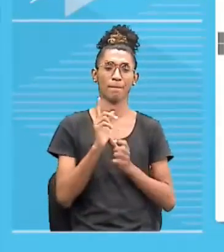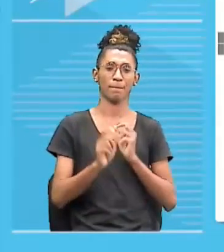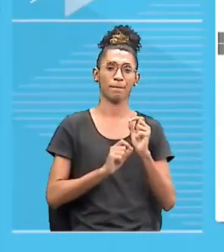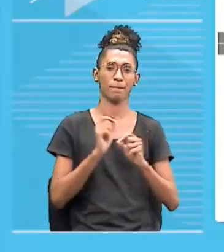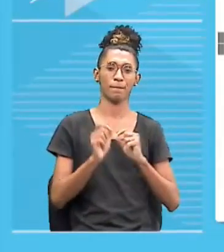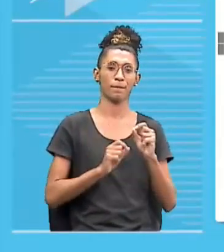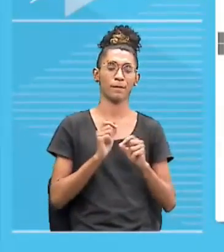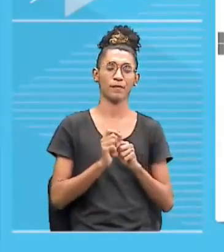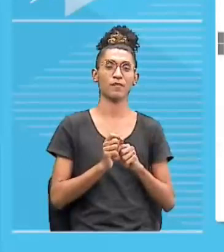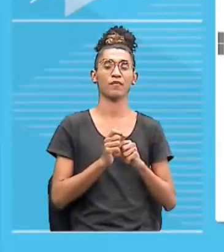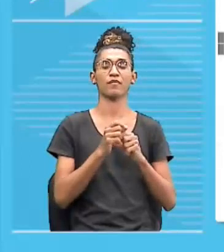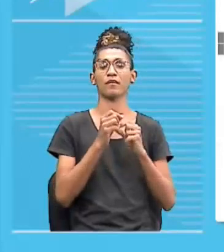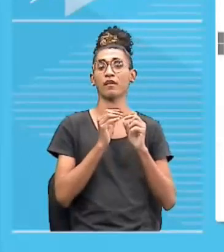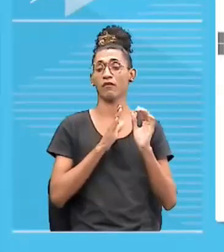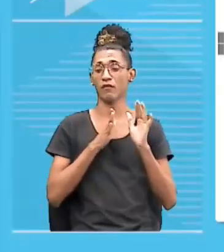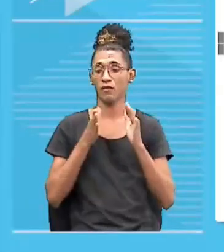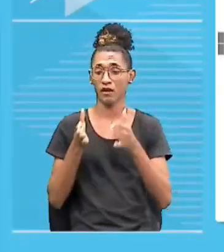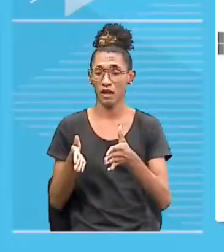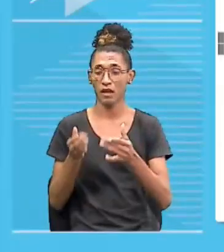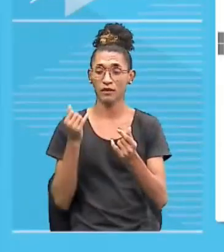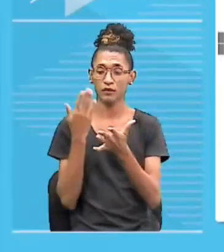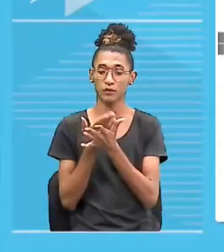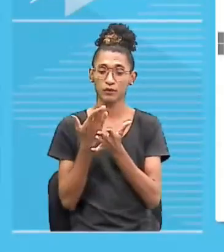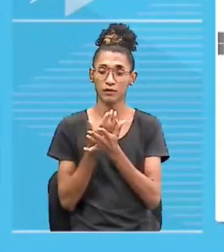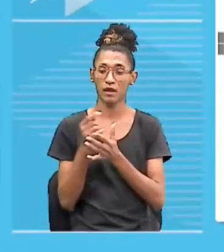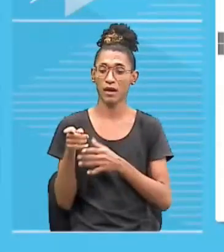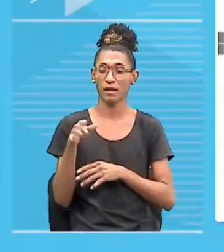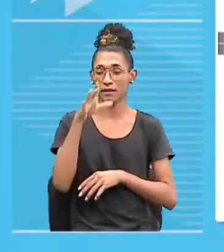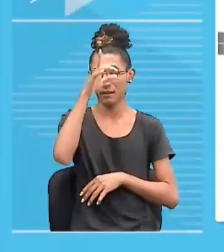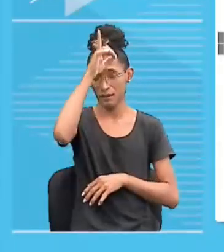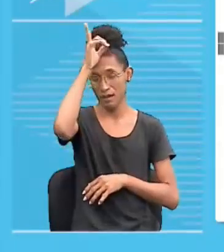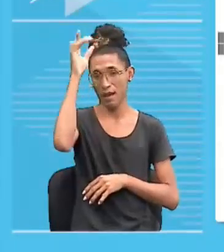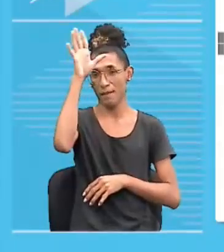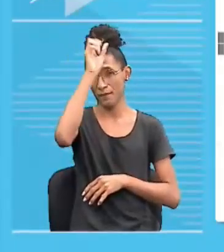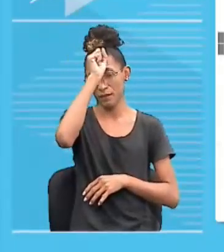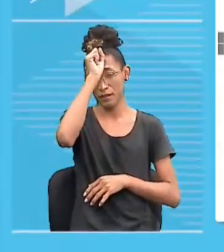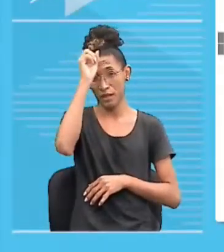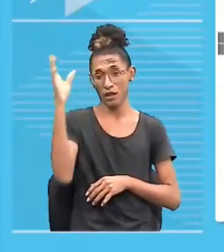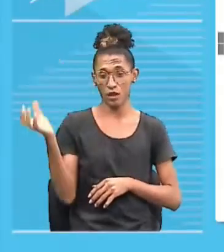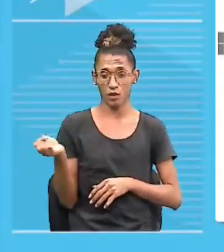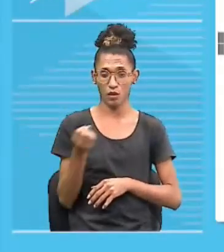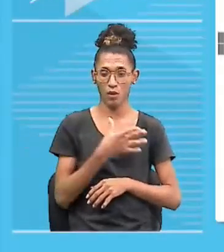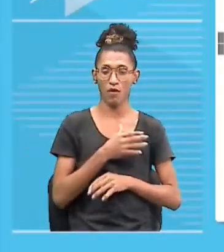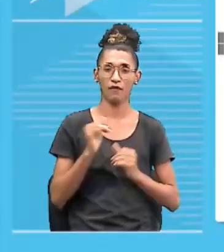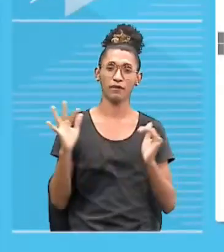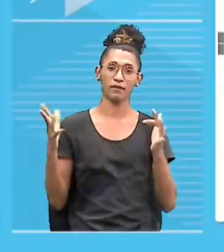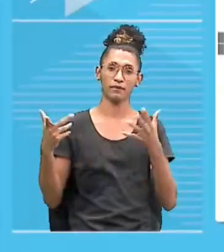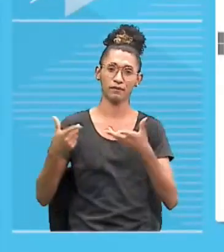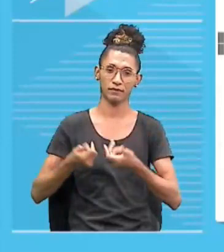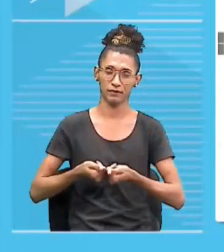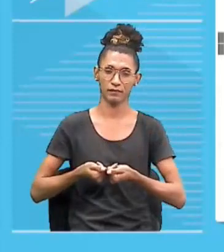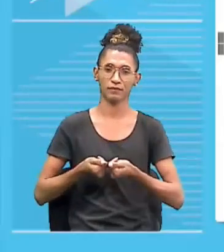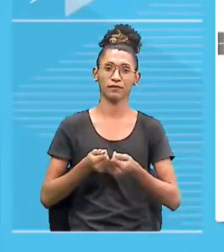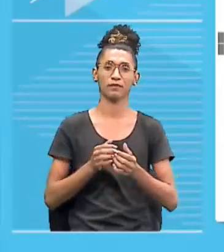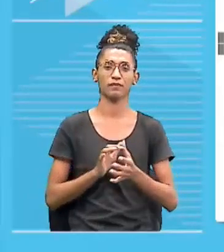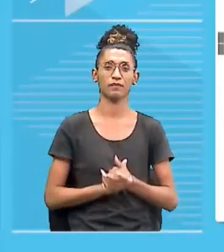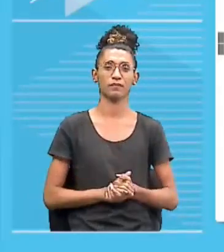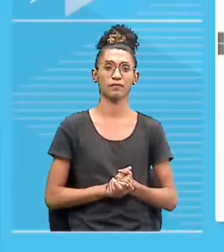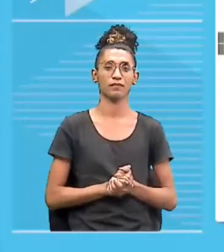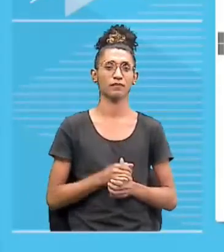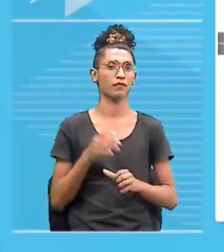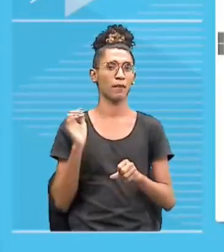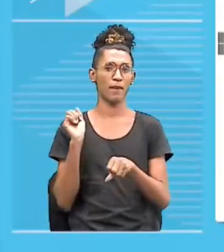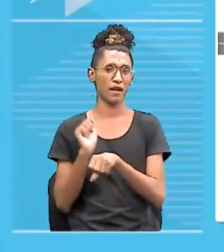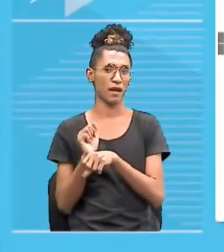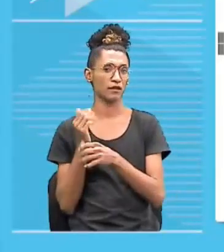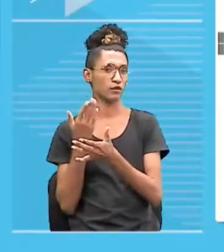né? Especialização, criar novas habilidades, desenvolver novas habilidades, não parar